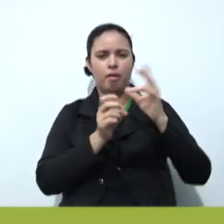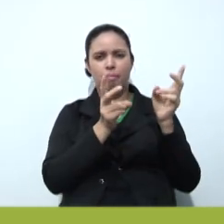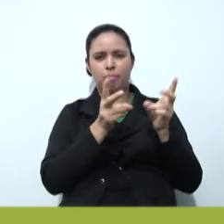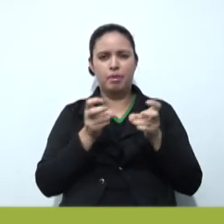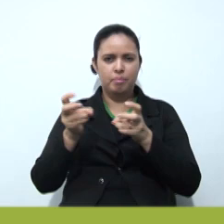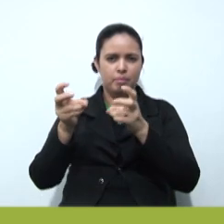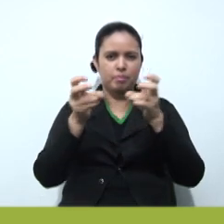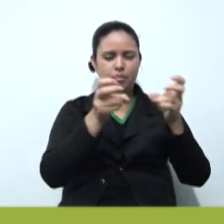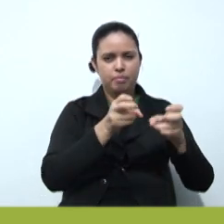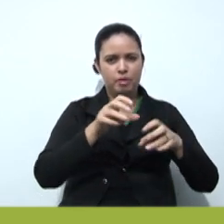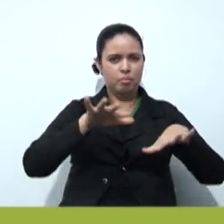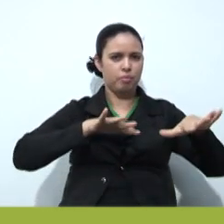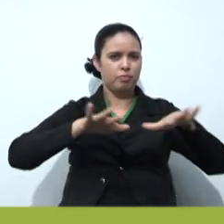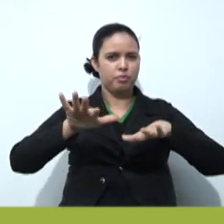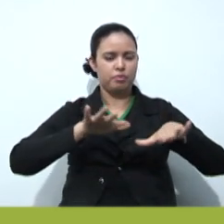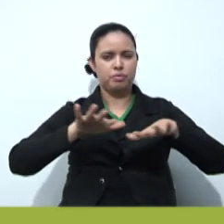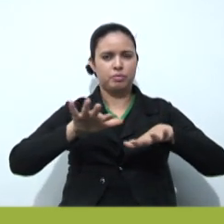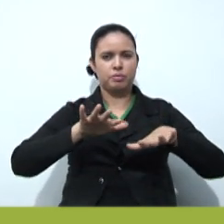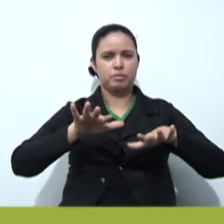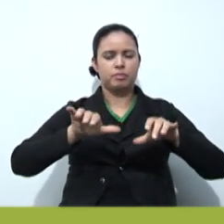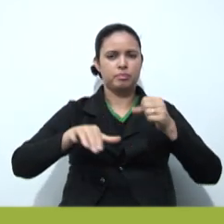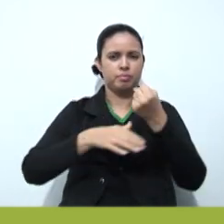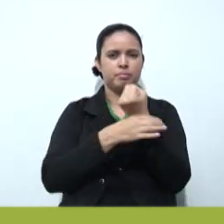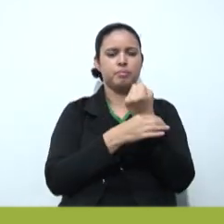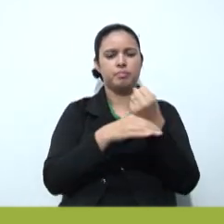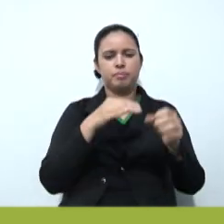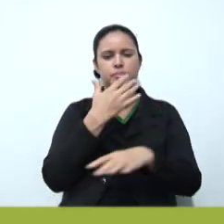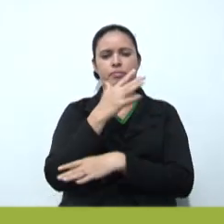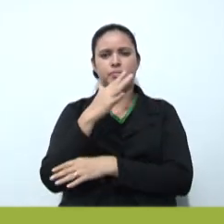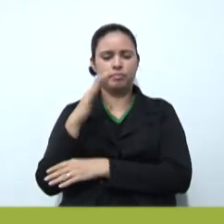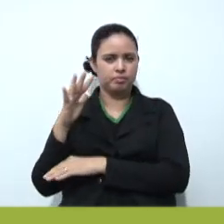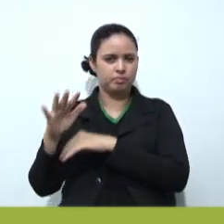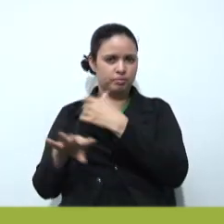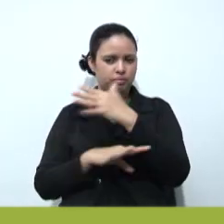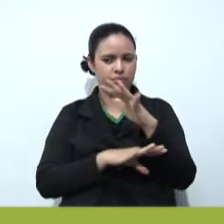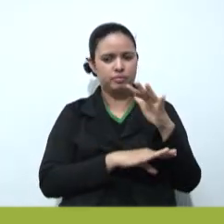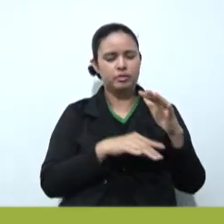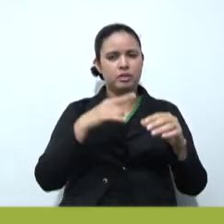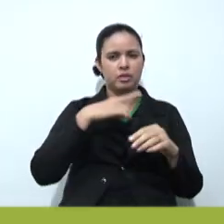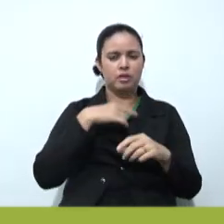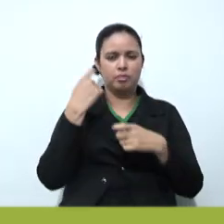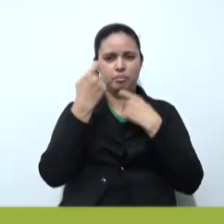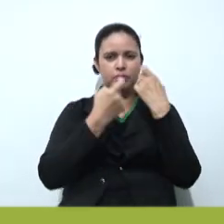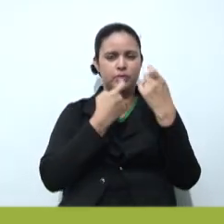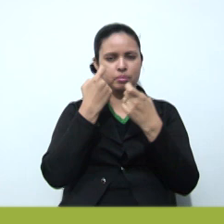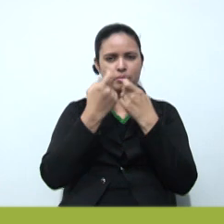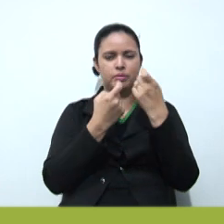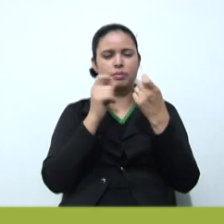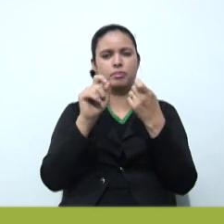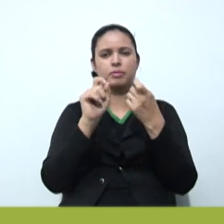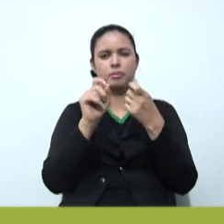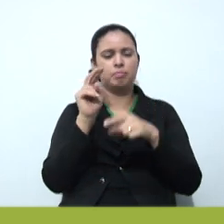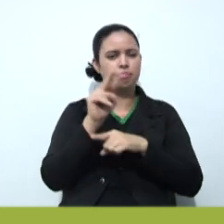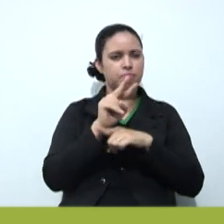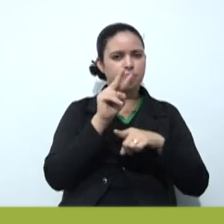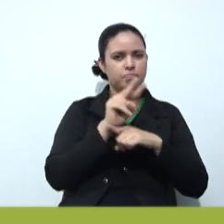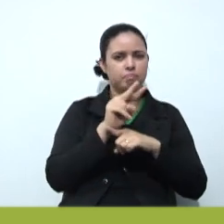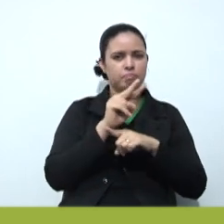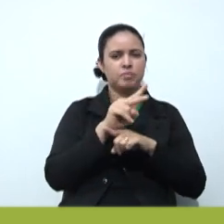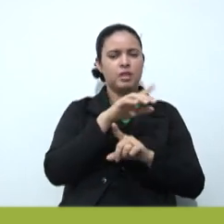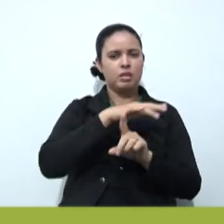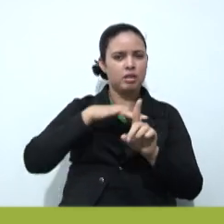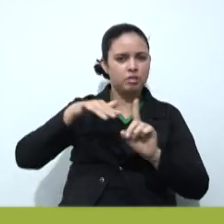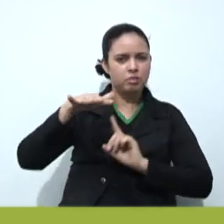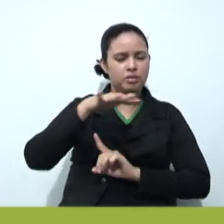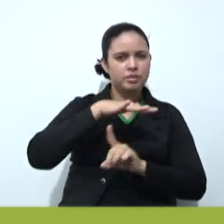o grande movimento em torno da preservação ambiental e desenvolveram a preocupação em agir de forma correta, a fim de